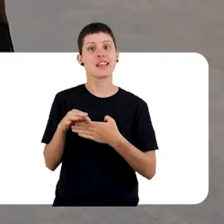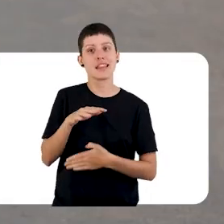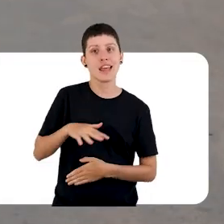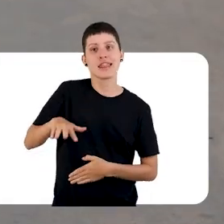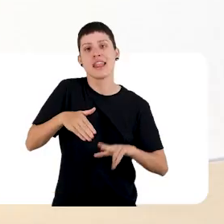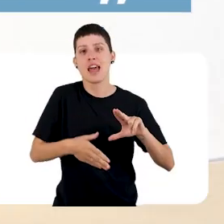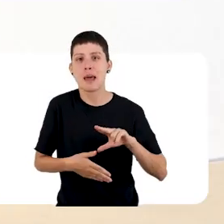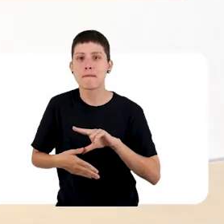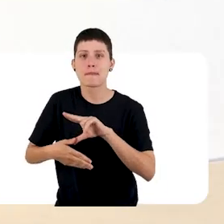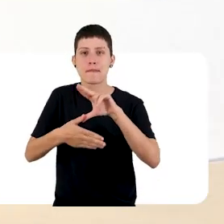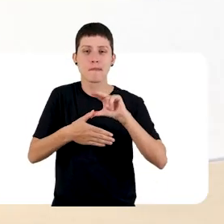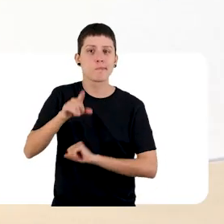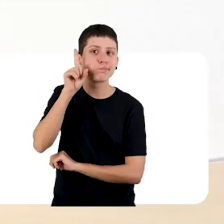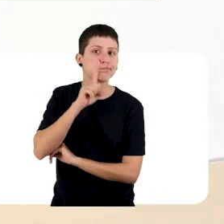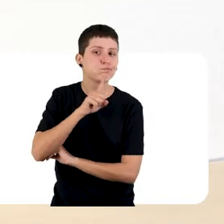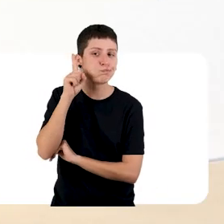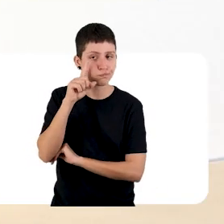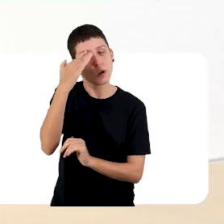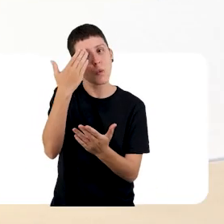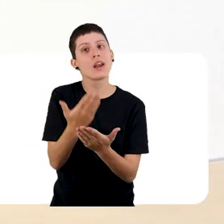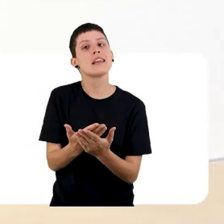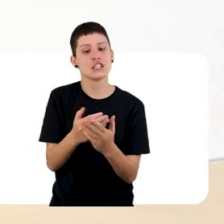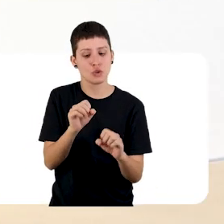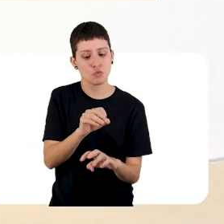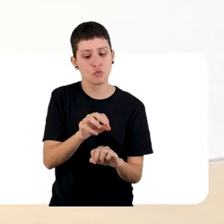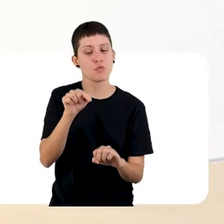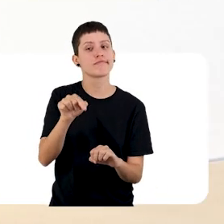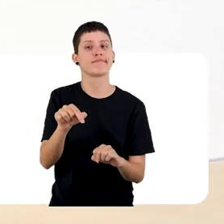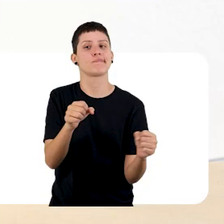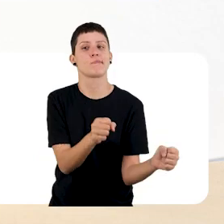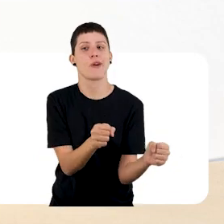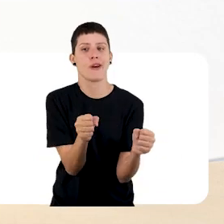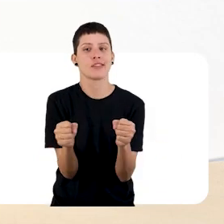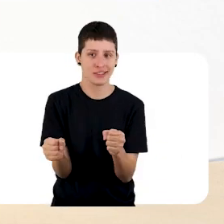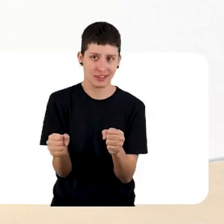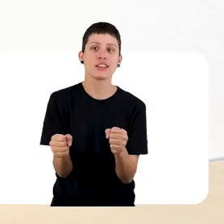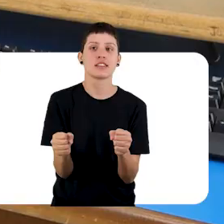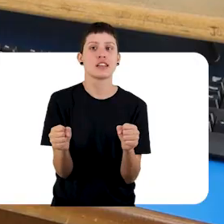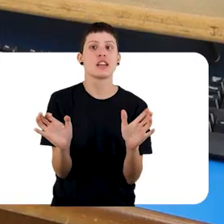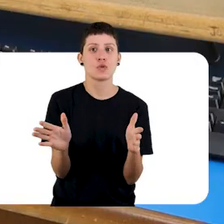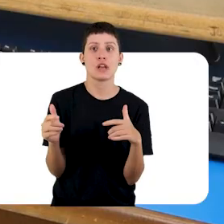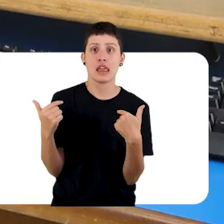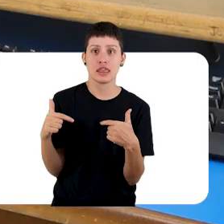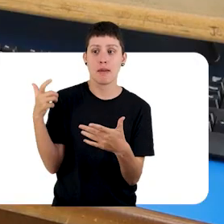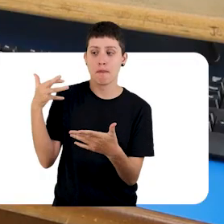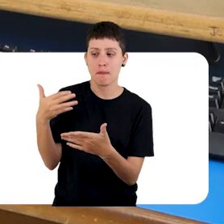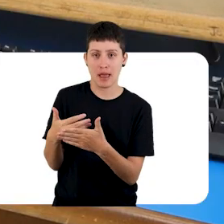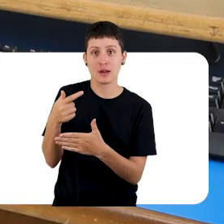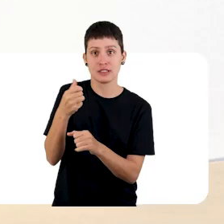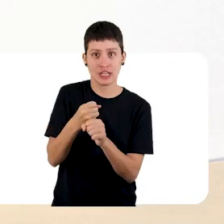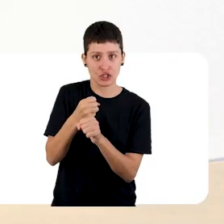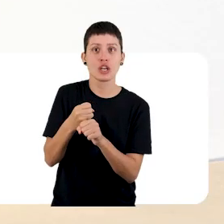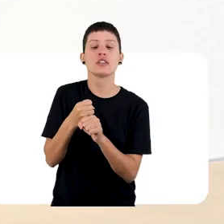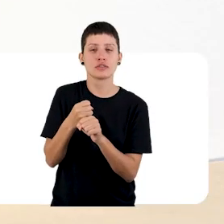Embaixada Americana. Eu acredito muito no poder da educação, né? Eu já empreendo com educação há mais de 7 anos.